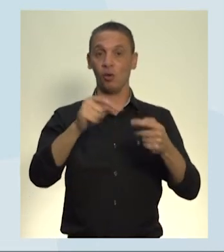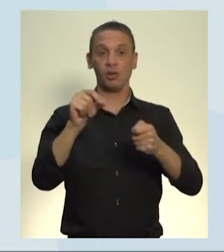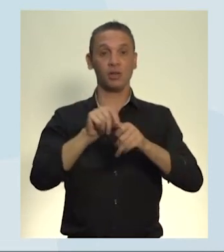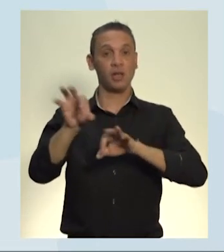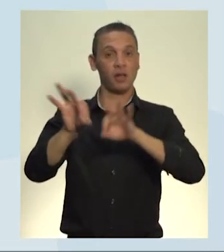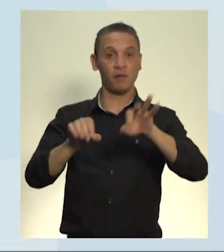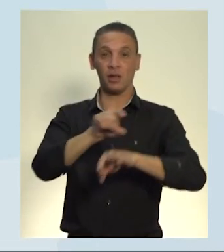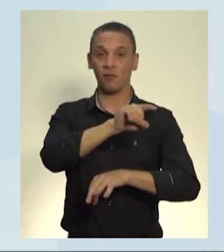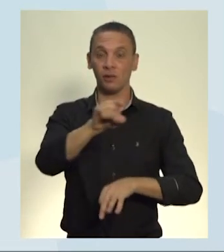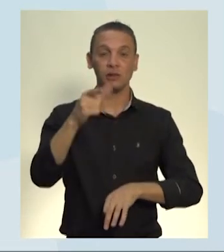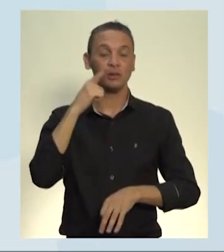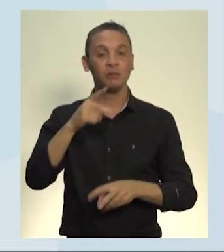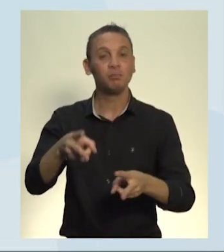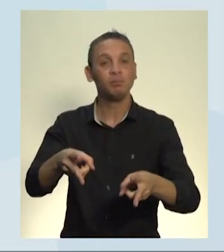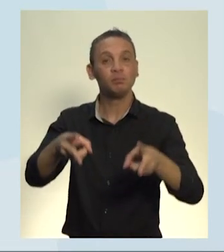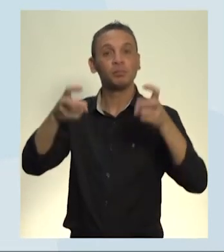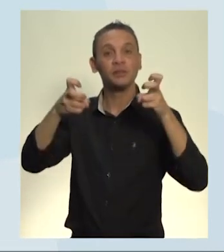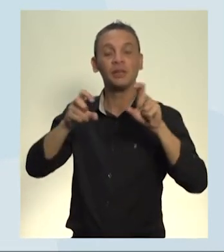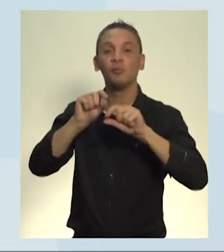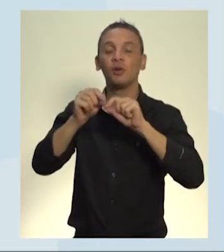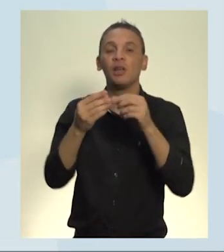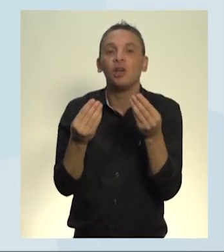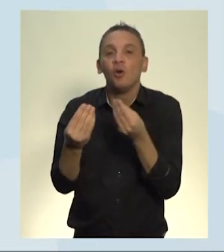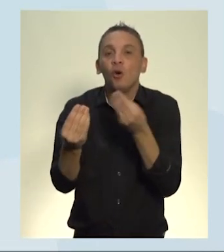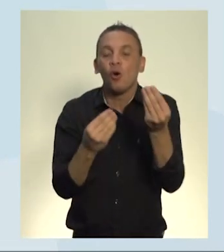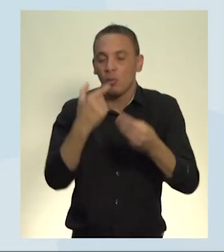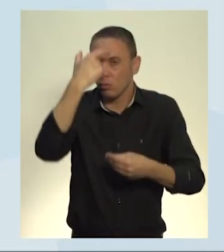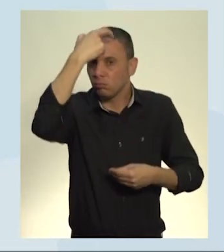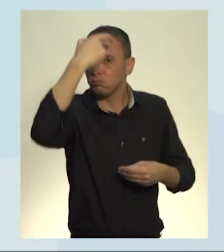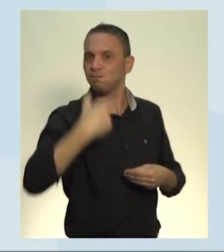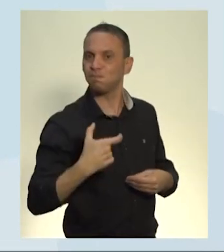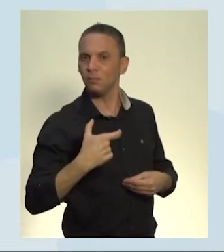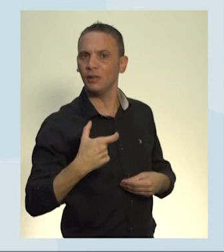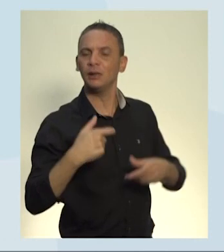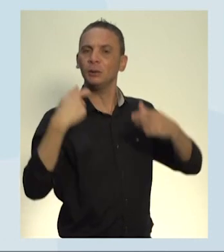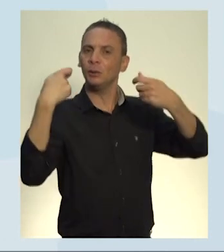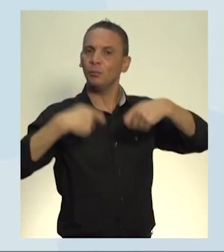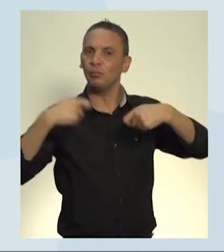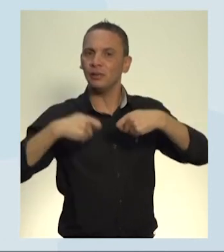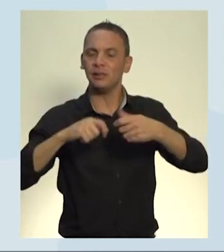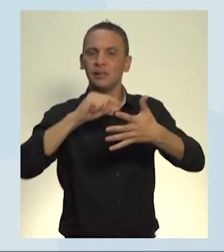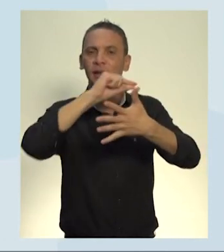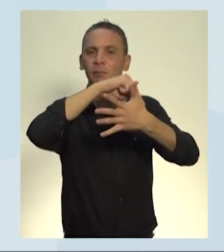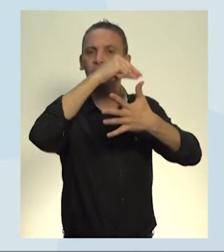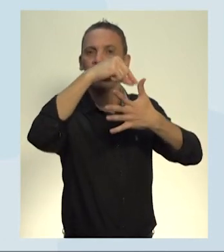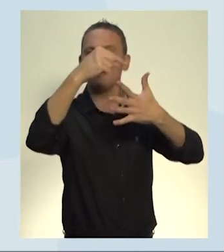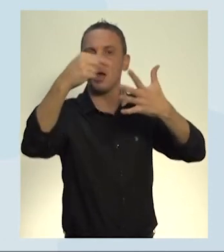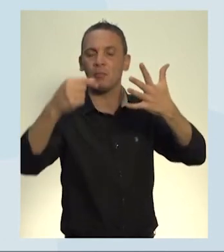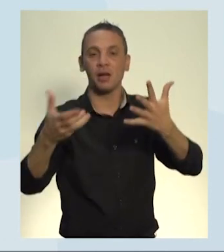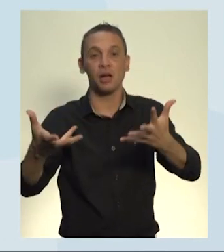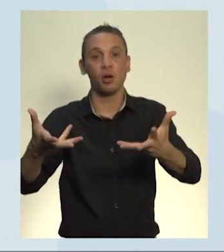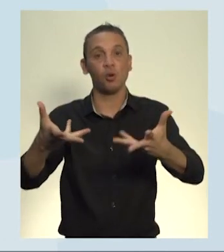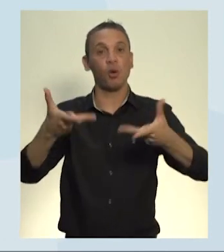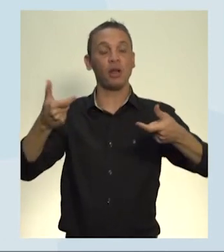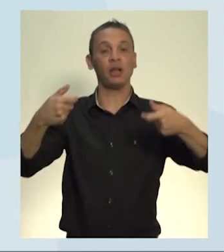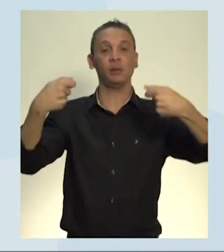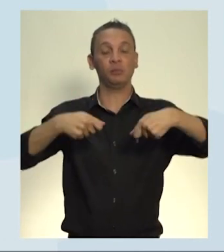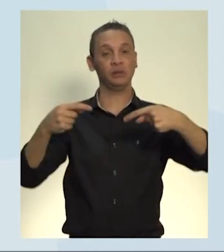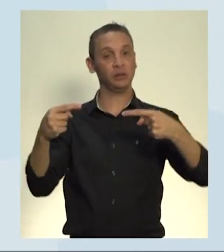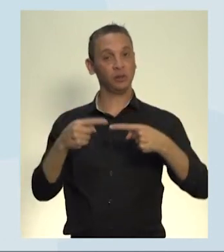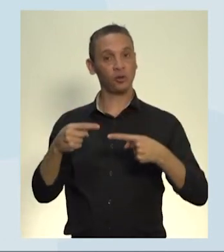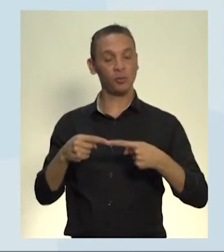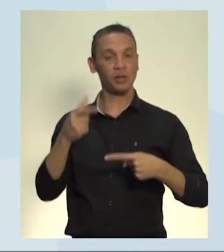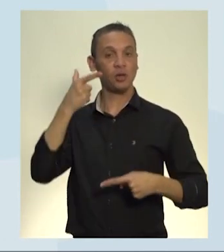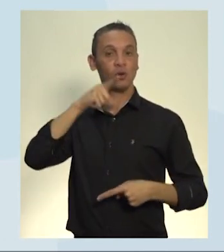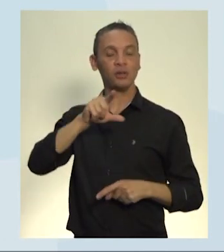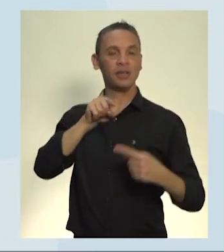para que vocês percebam como que um protagonista ele precisa ter alguns elementos para conseguir agir de